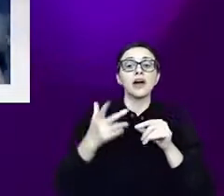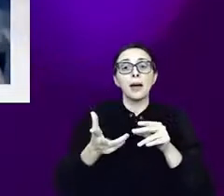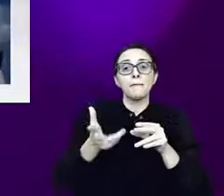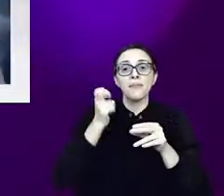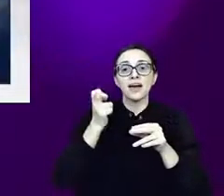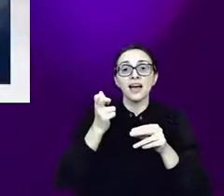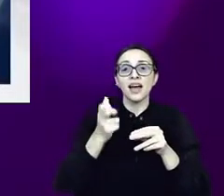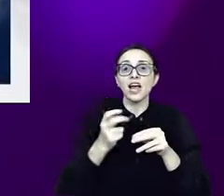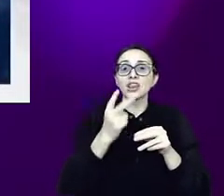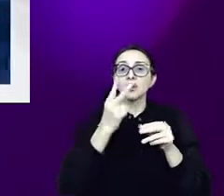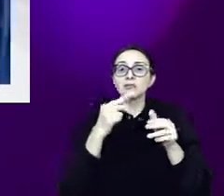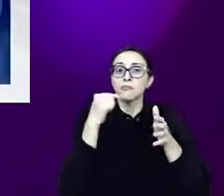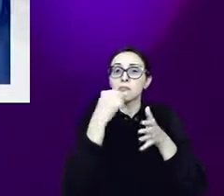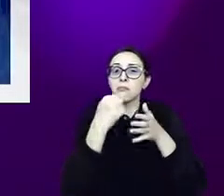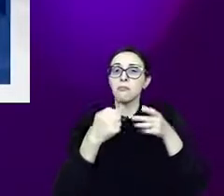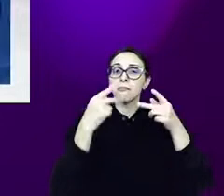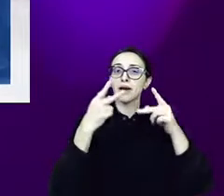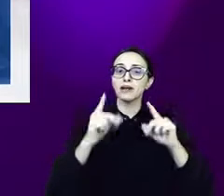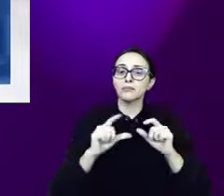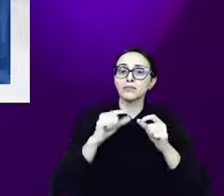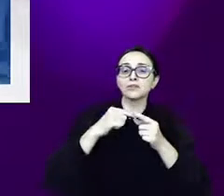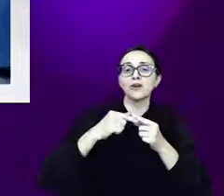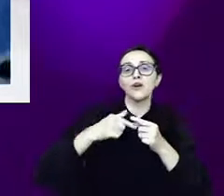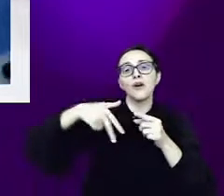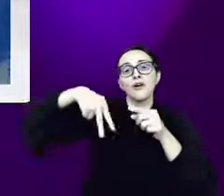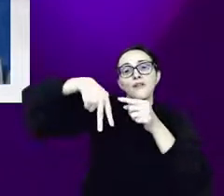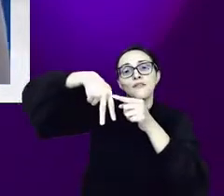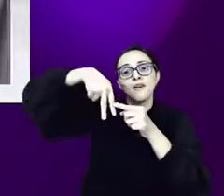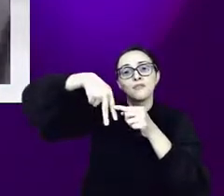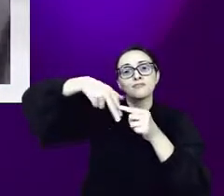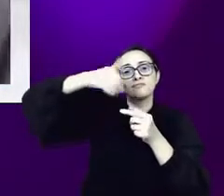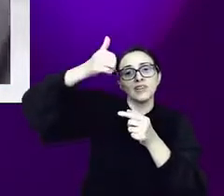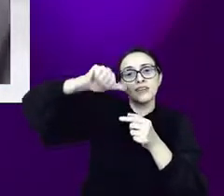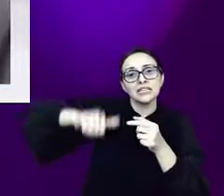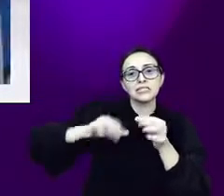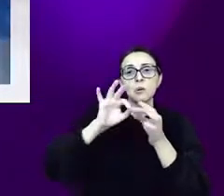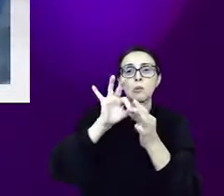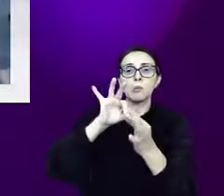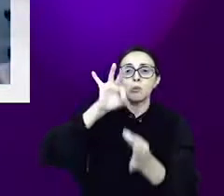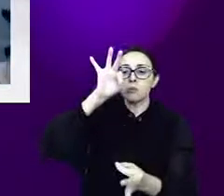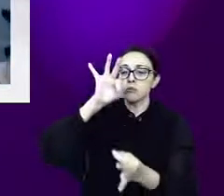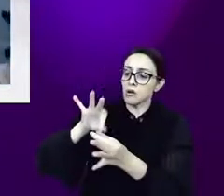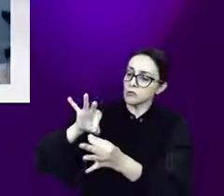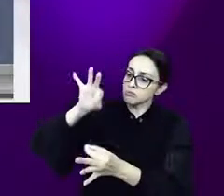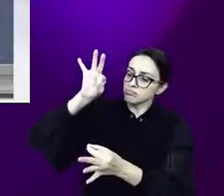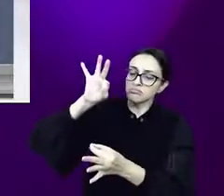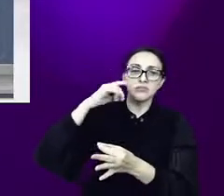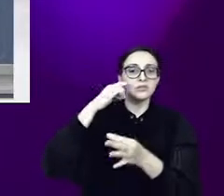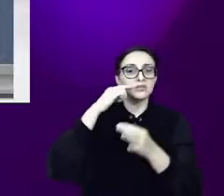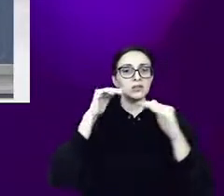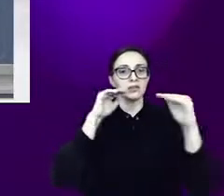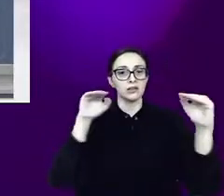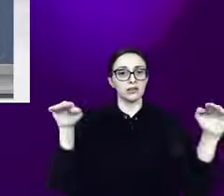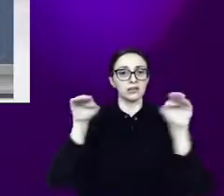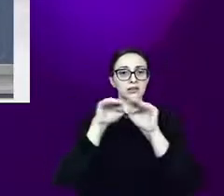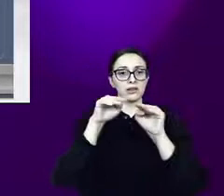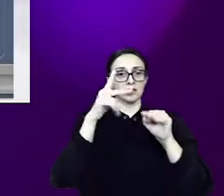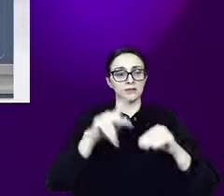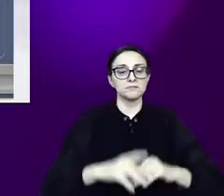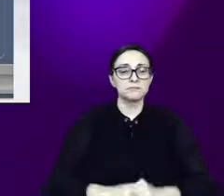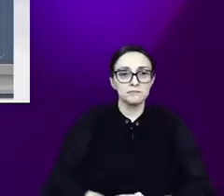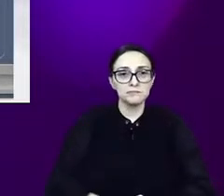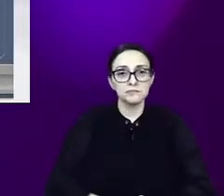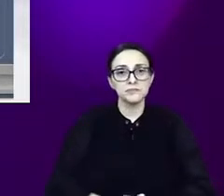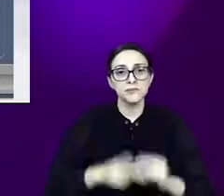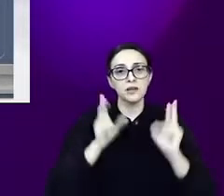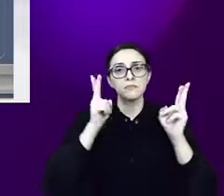dois parâmetros do fêmur e da patela para fazer as avaliações de comprimento e posicionamento do membro. Da mesma